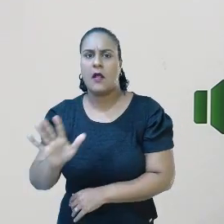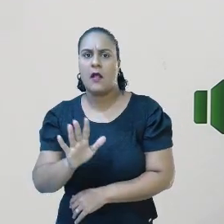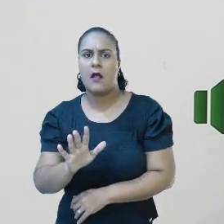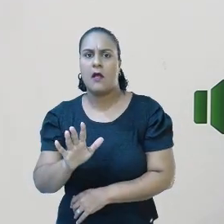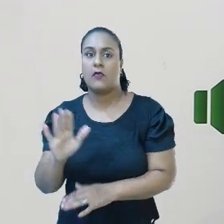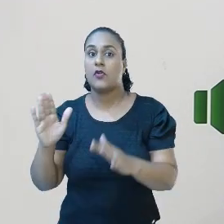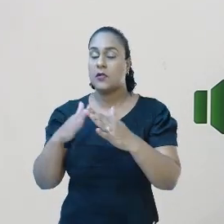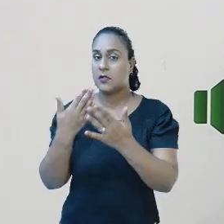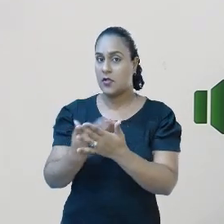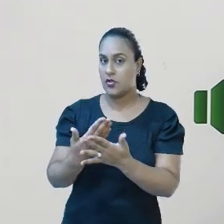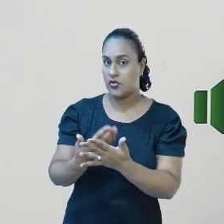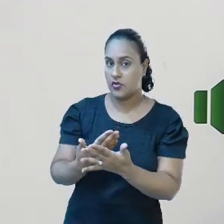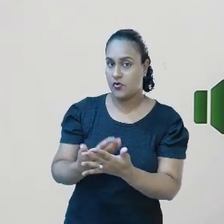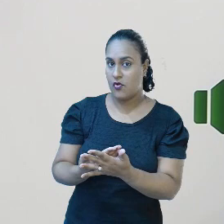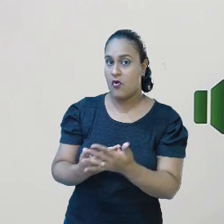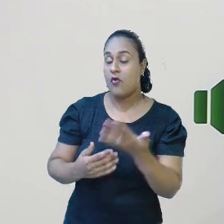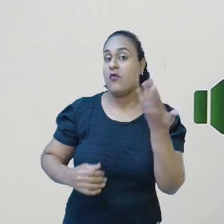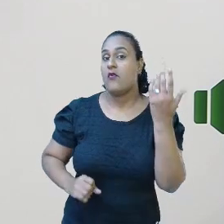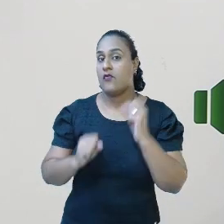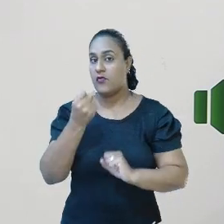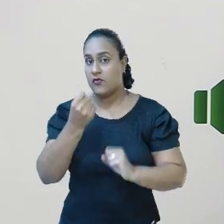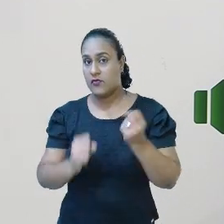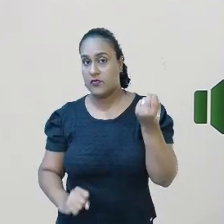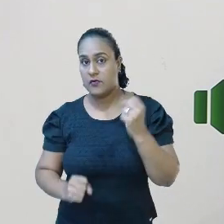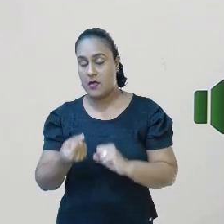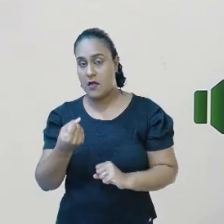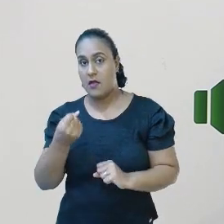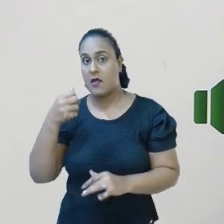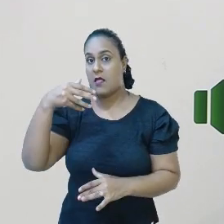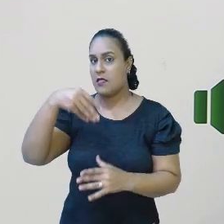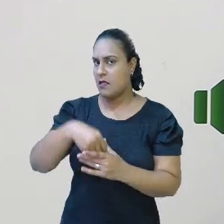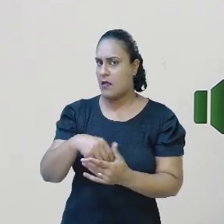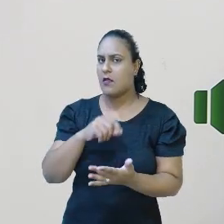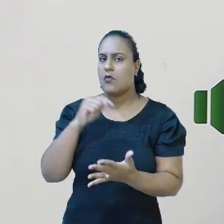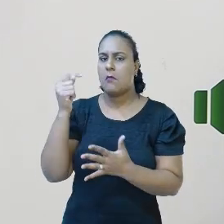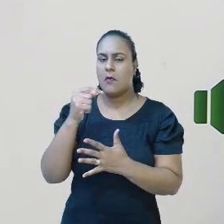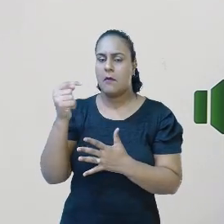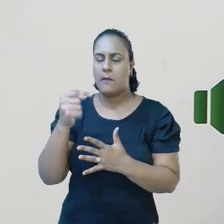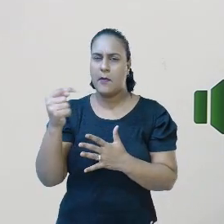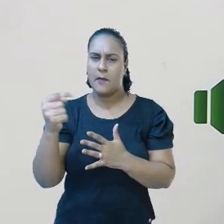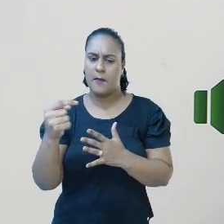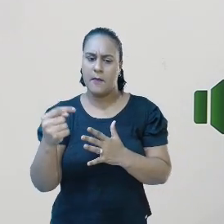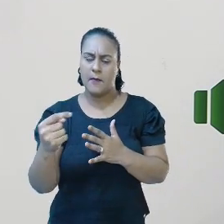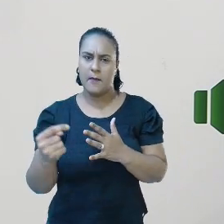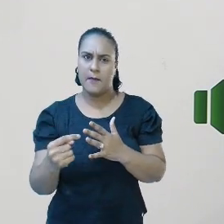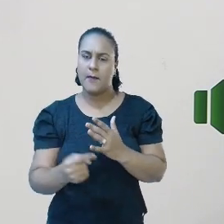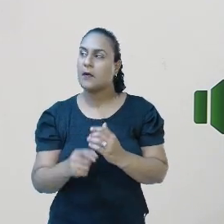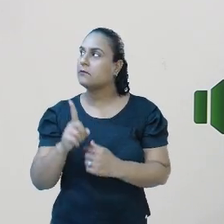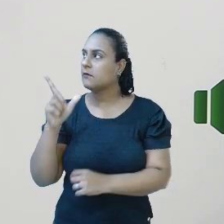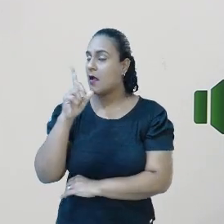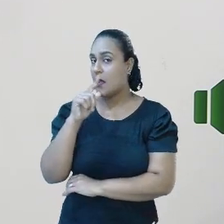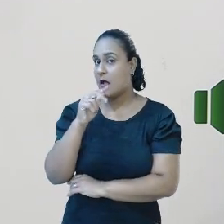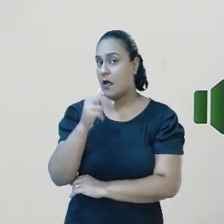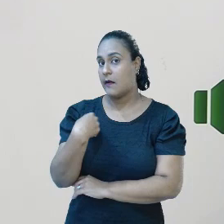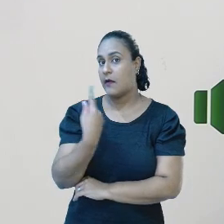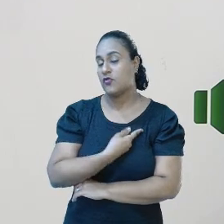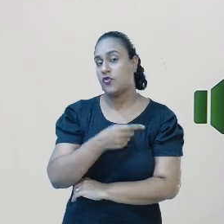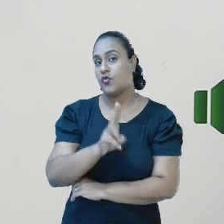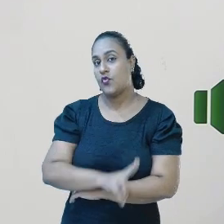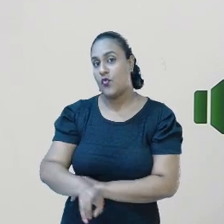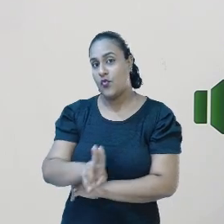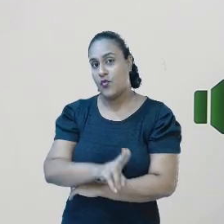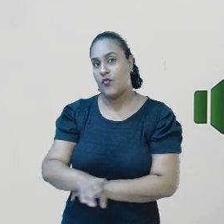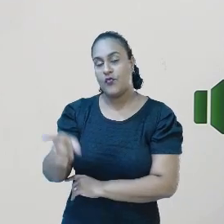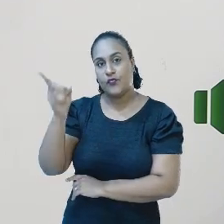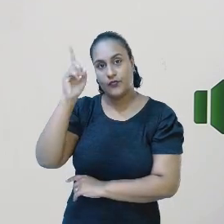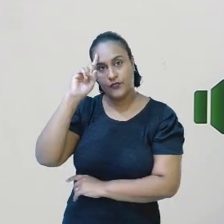nas escolas, vai chegar nas fábricas, vai chegar nas casas. É essa água que a gente utiliza no nosso dia